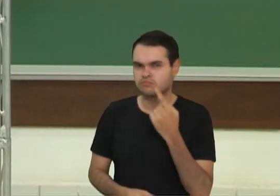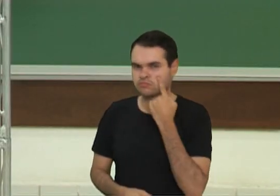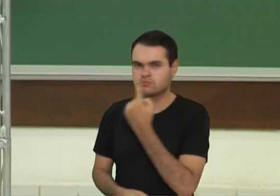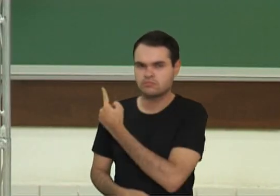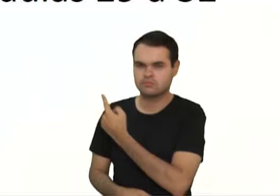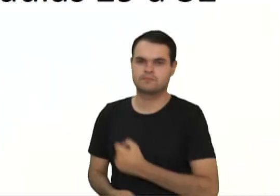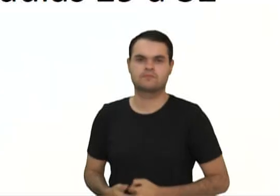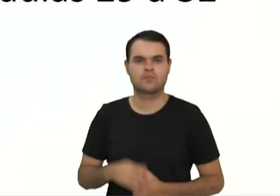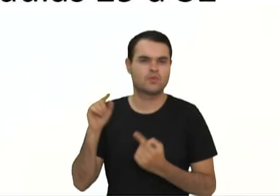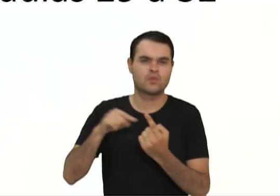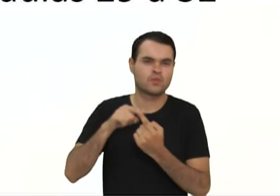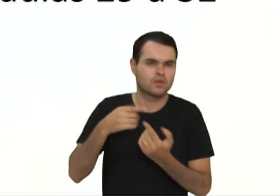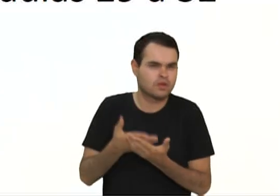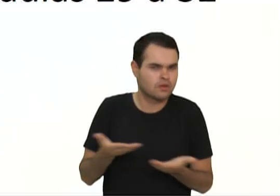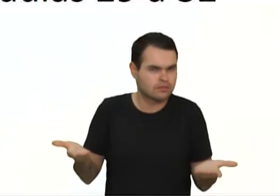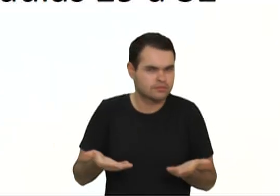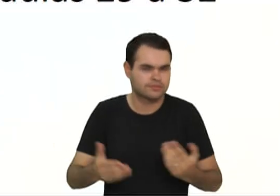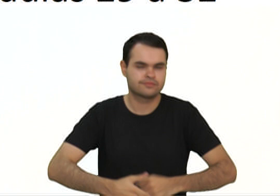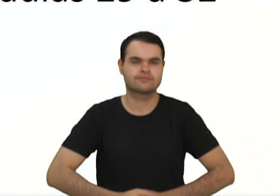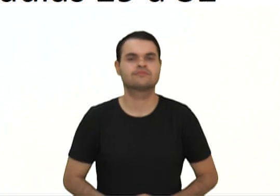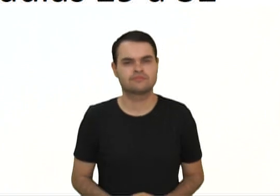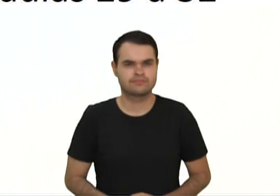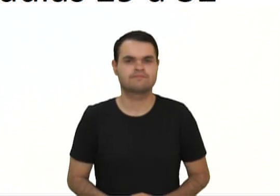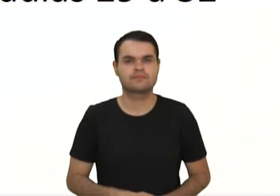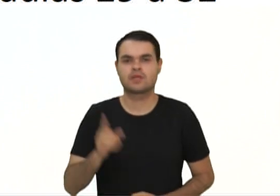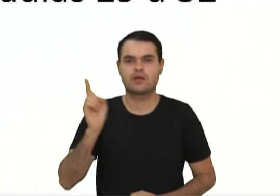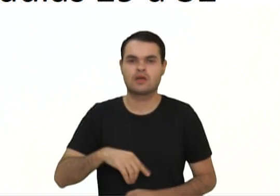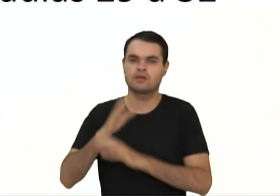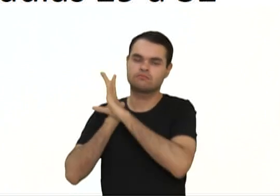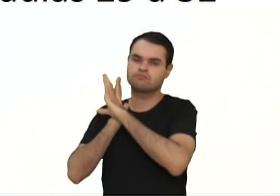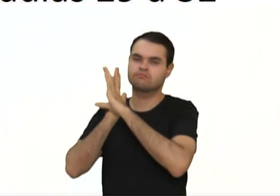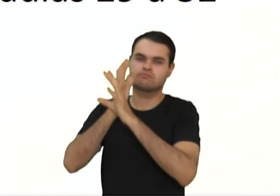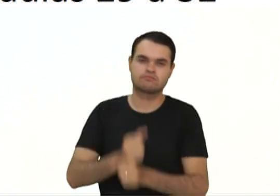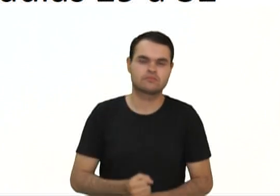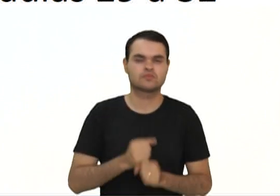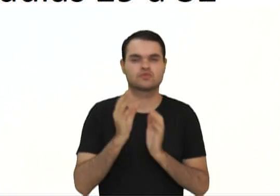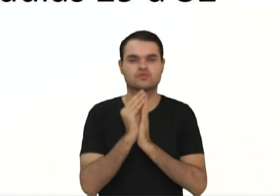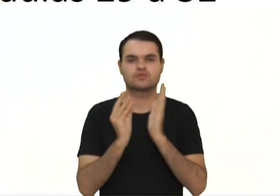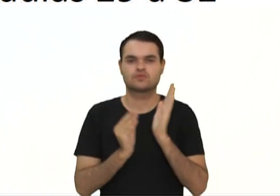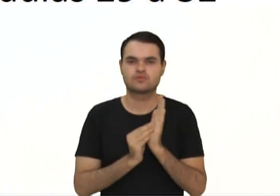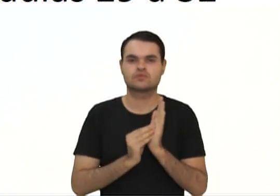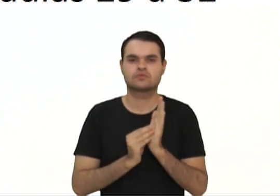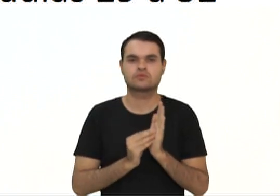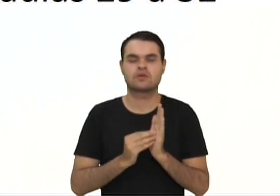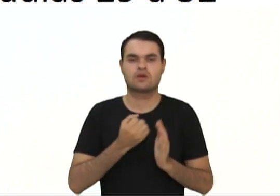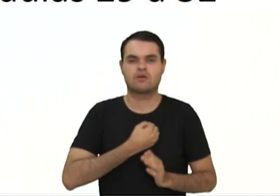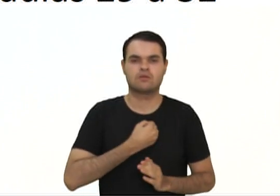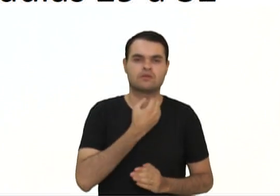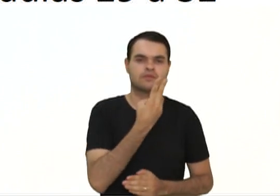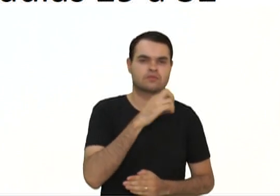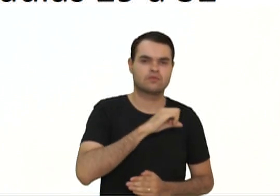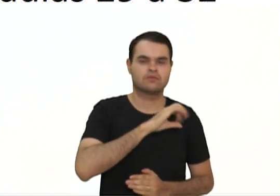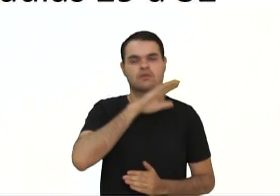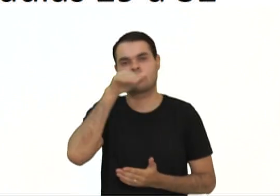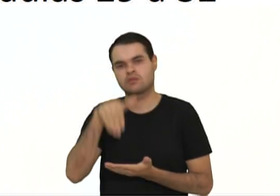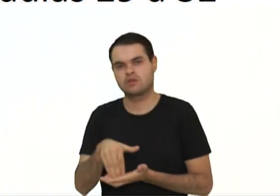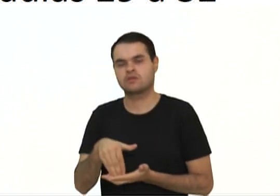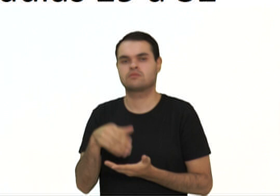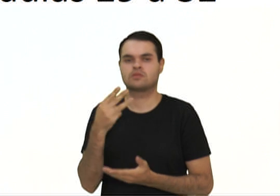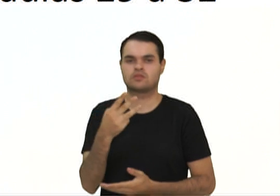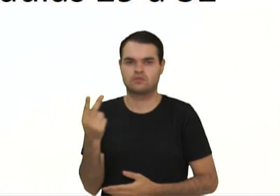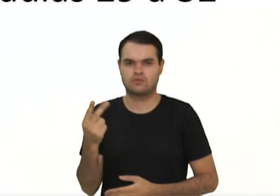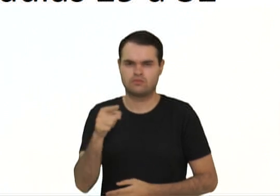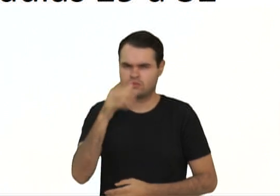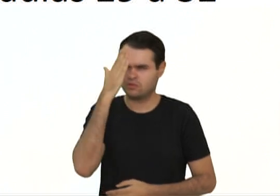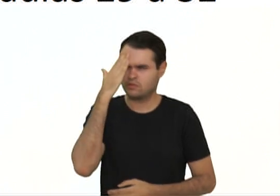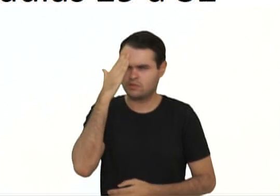você aqui os objetivos da nossa aula de hoje, que é uma revisão dos conteúdos das aulas 29 a 32. Então, como você já